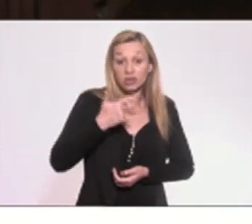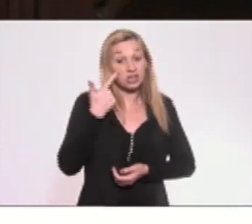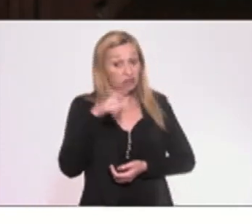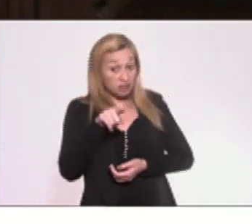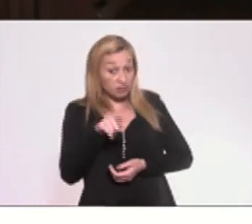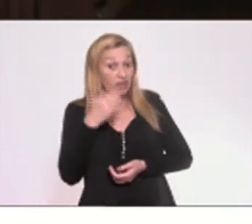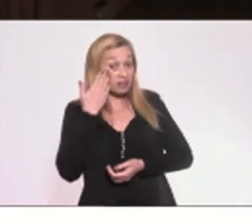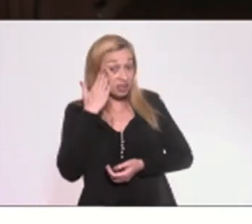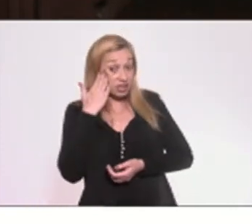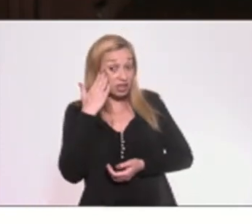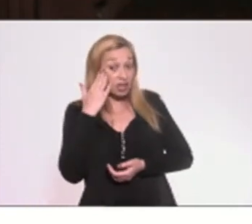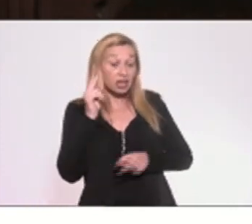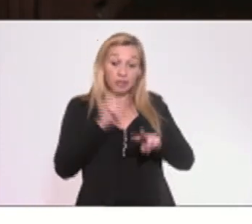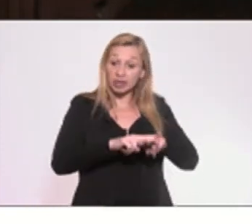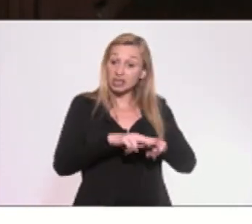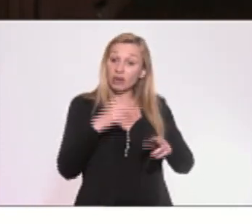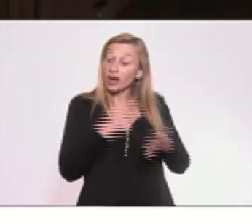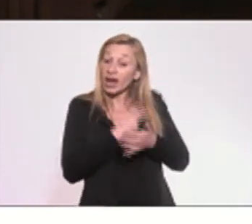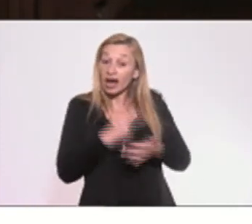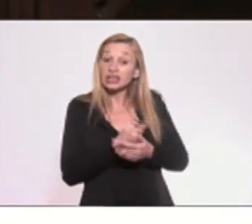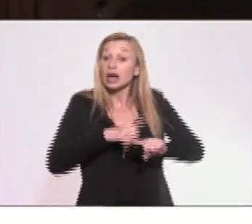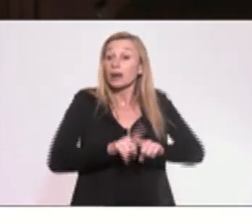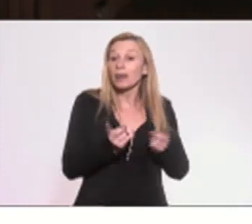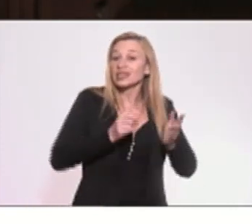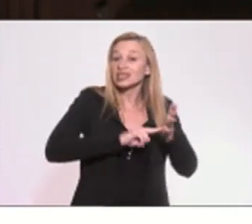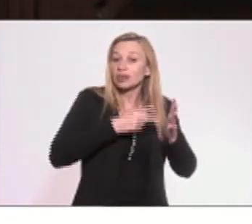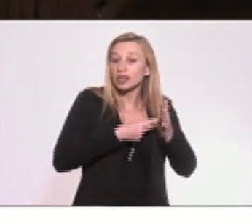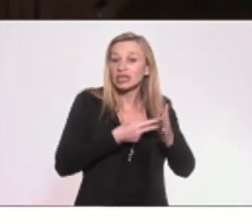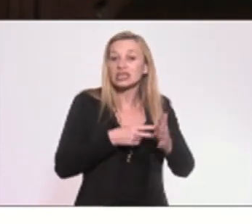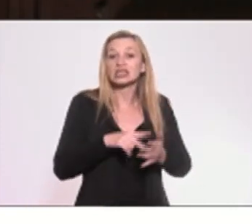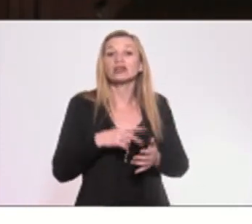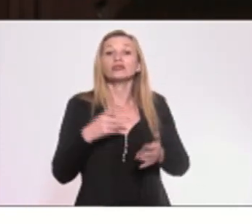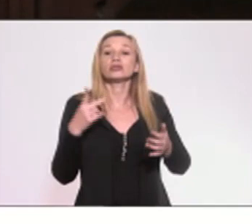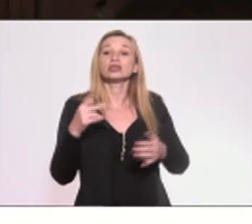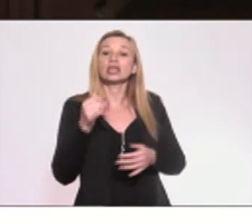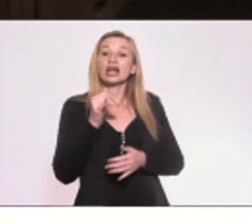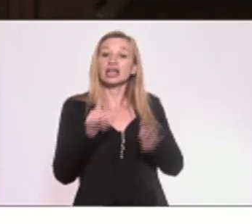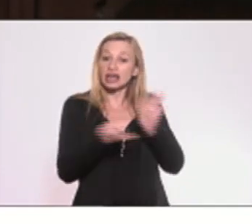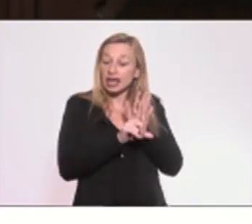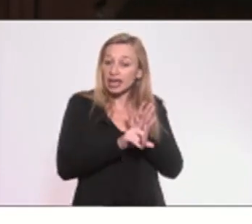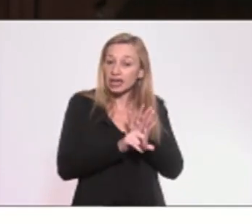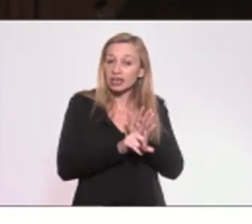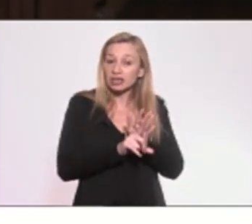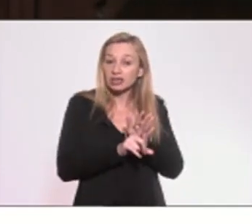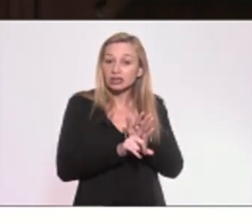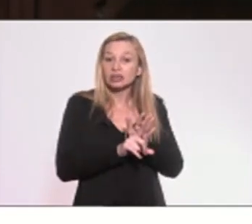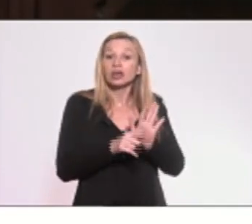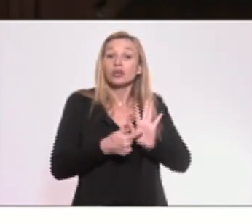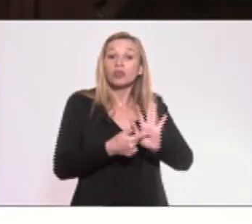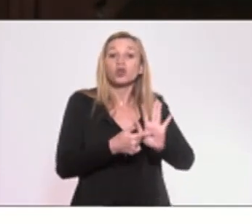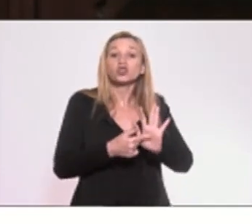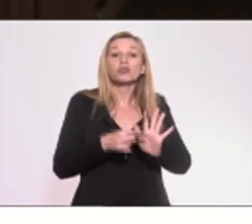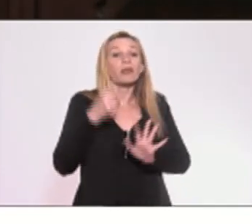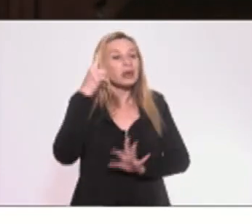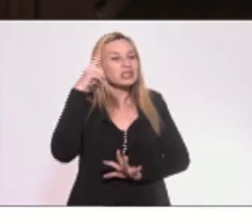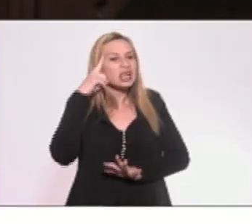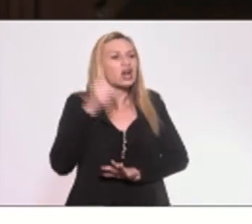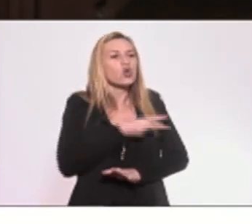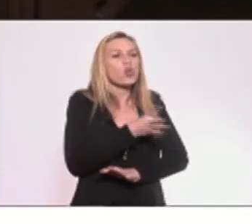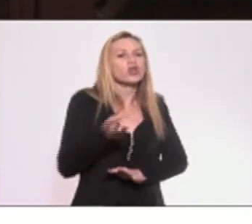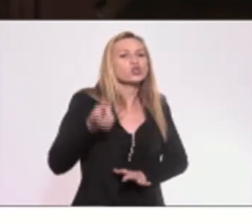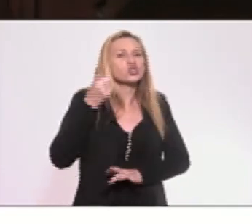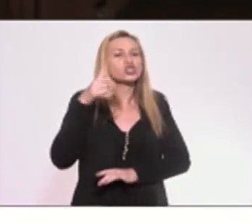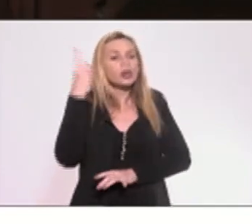preventivas são ilegais. Mas a interpretação da lei, e há espaço para isso, para que a gente pense o quanto que esses deputados